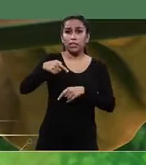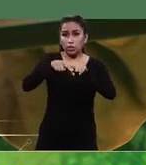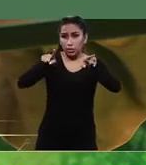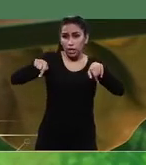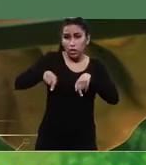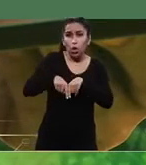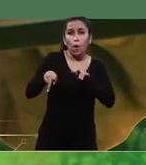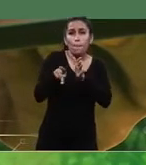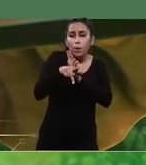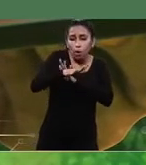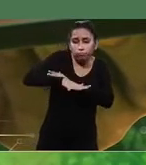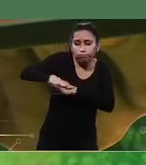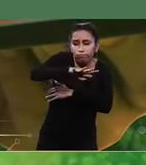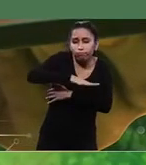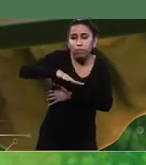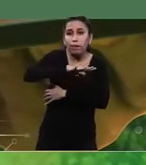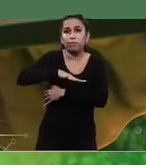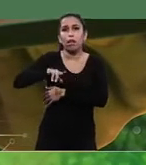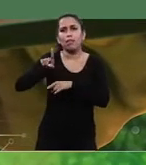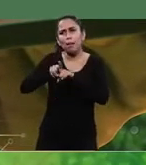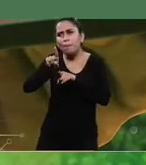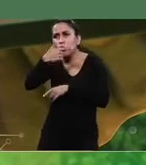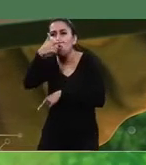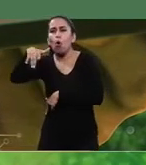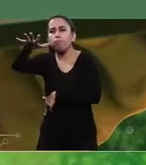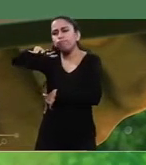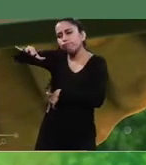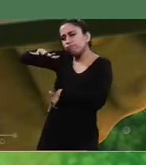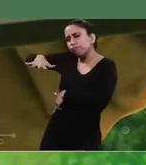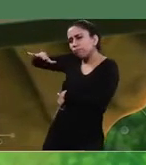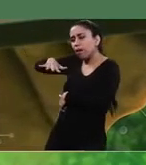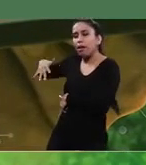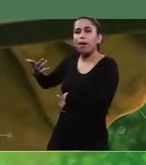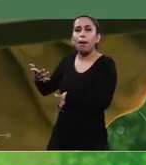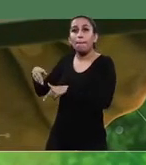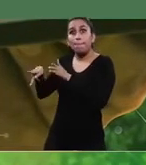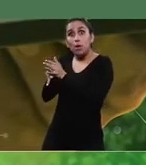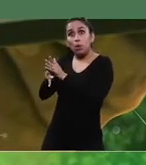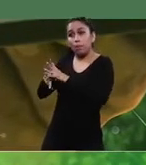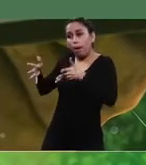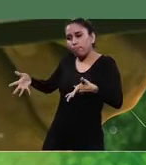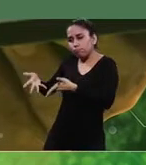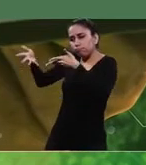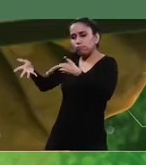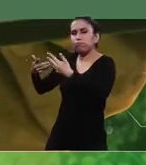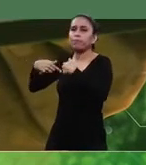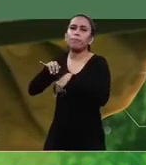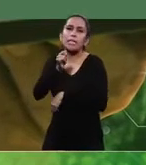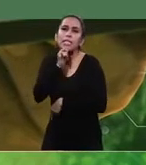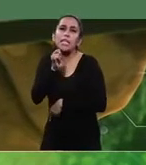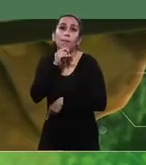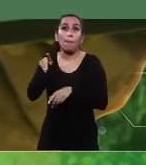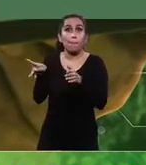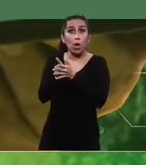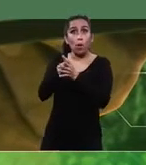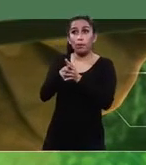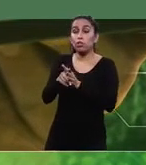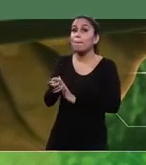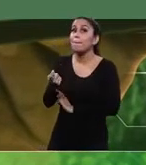setoriais, fora setores em que nós temos ações próprias de promoção de negócios, como é o caso do setor de pescados, que é um